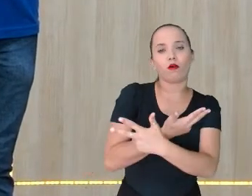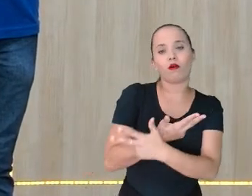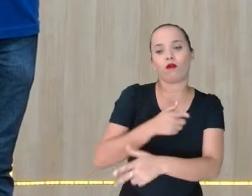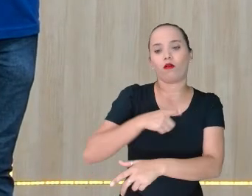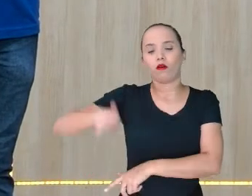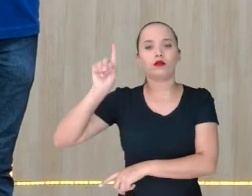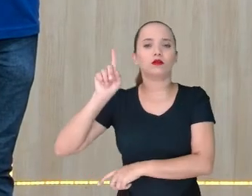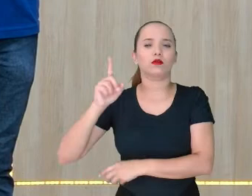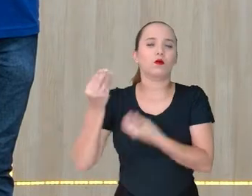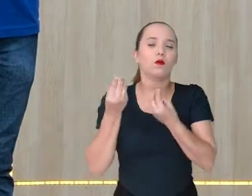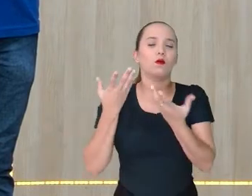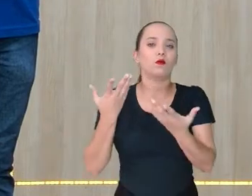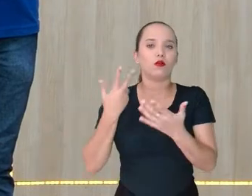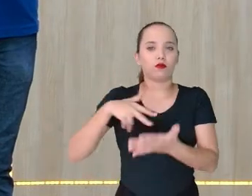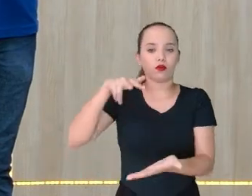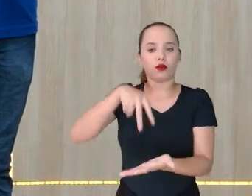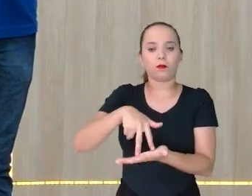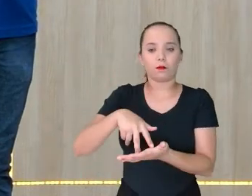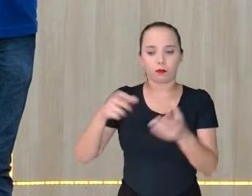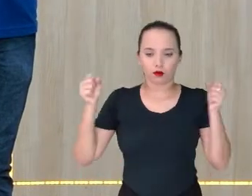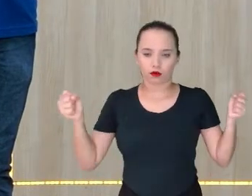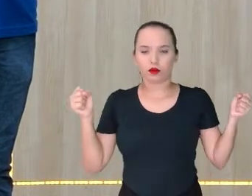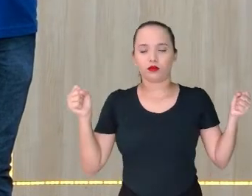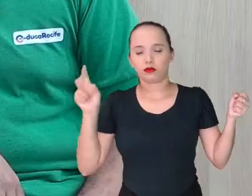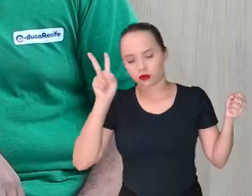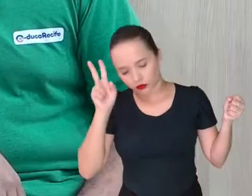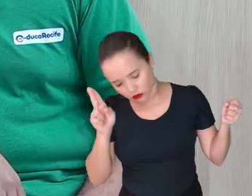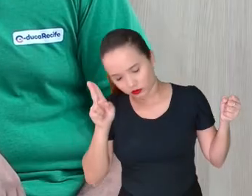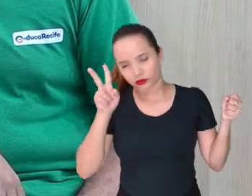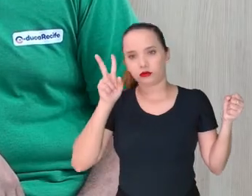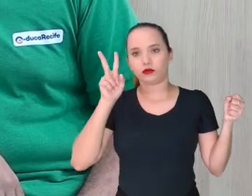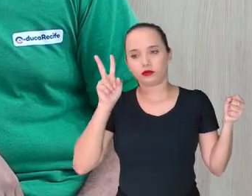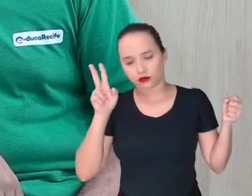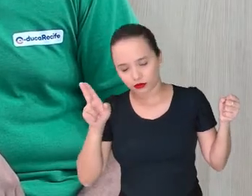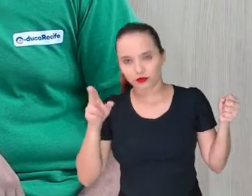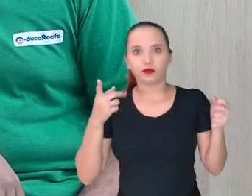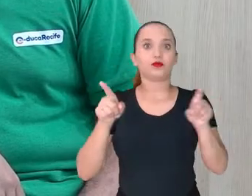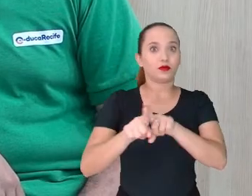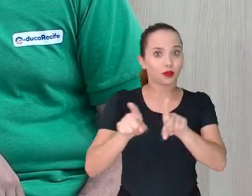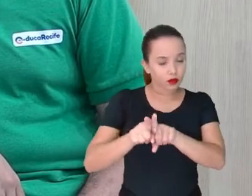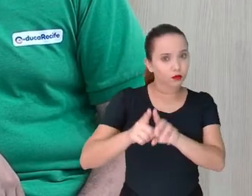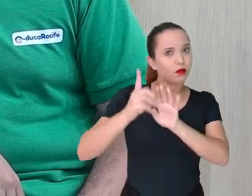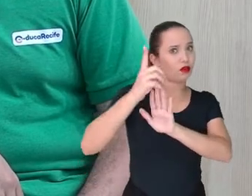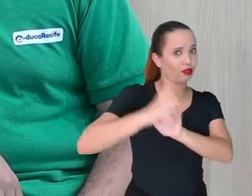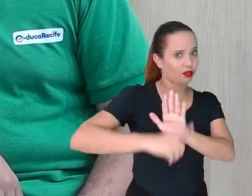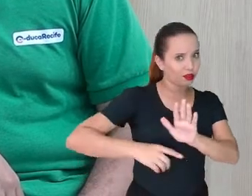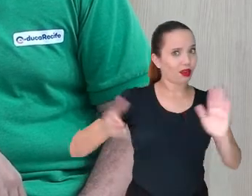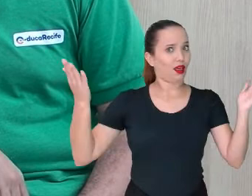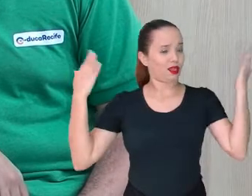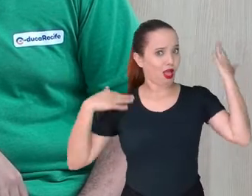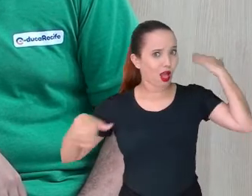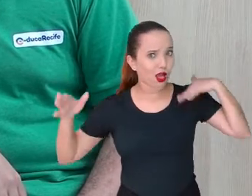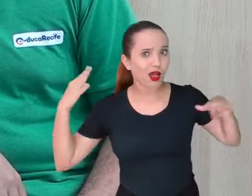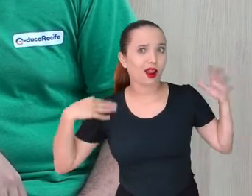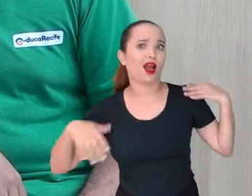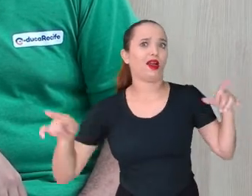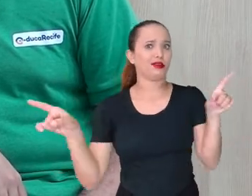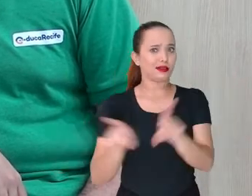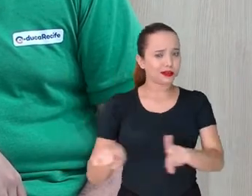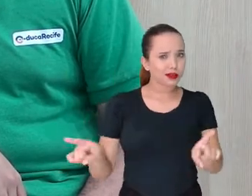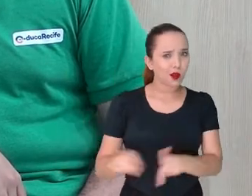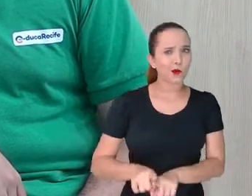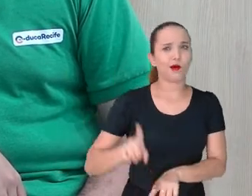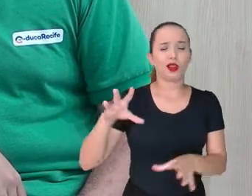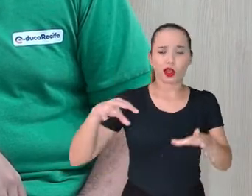né? Pois é. Porque não tem nem onde sentar. E olha que direito ao lazer tá garantido na Constituição, É, viu? É professora. direito